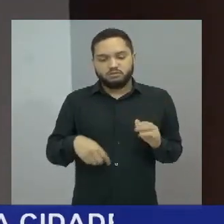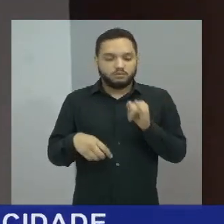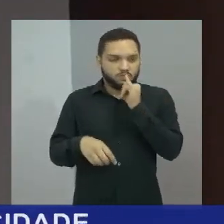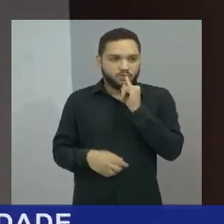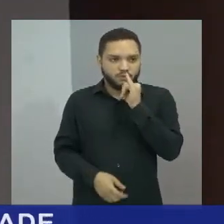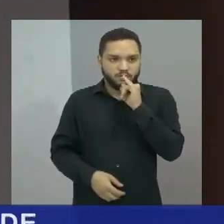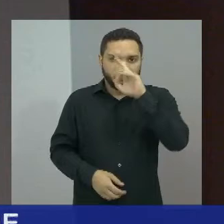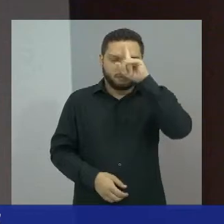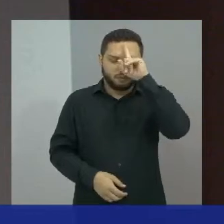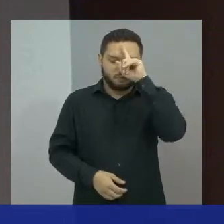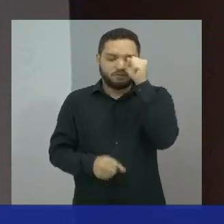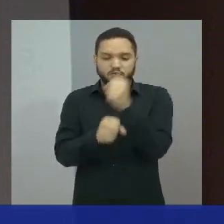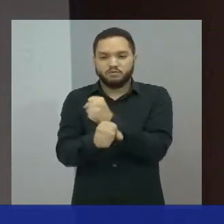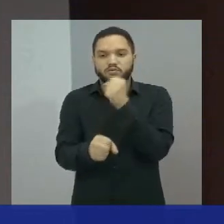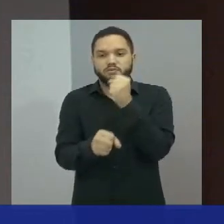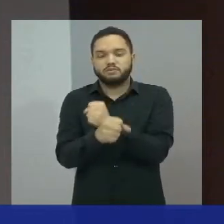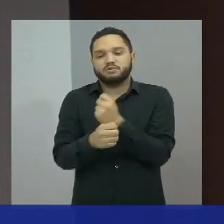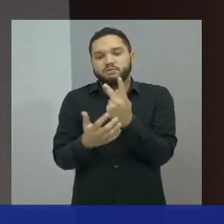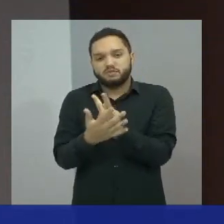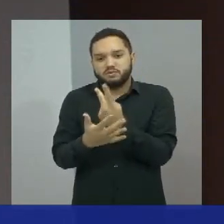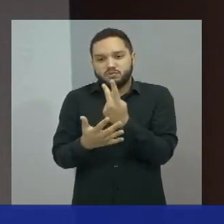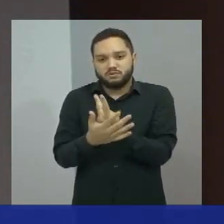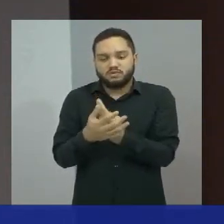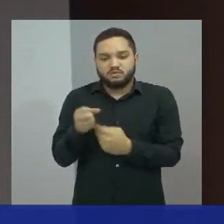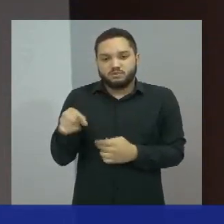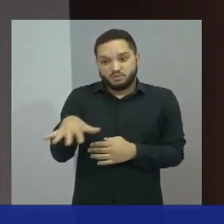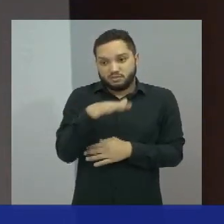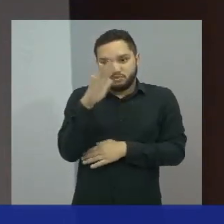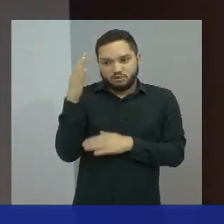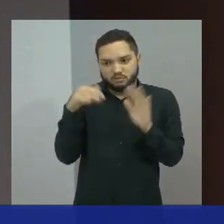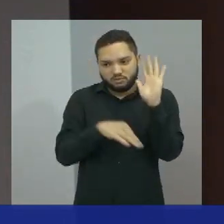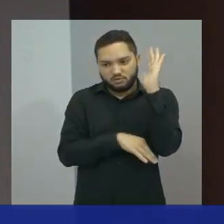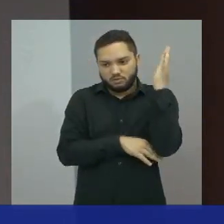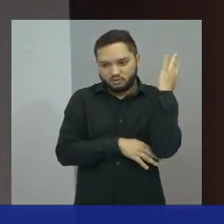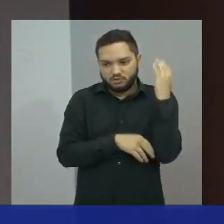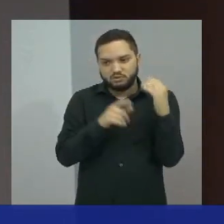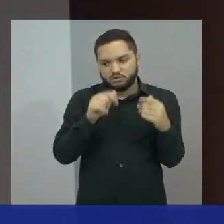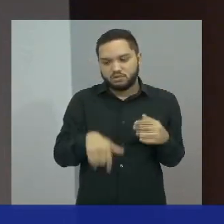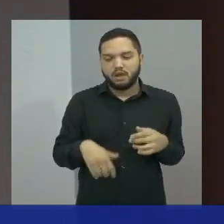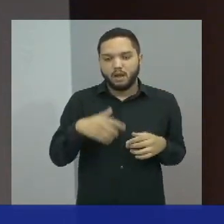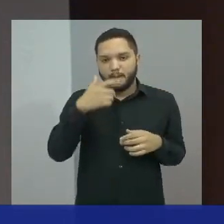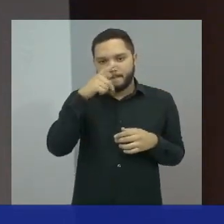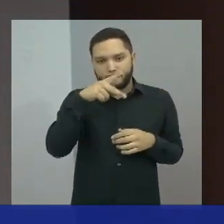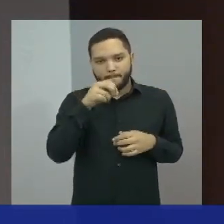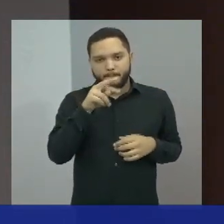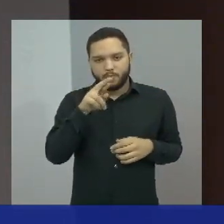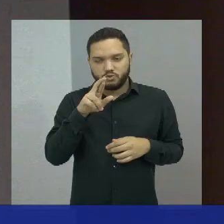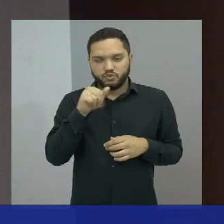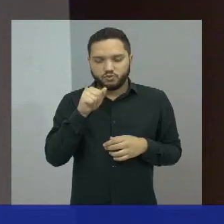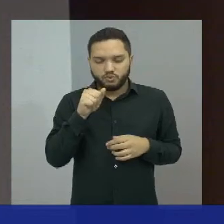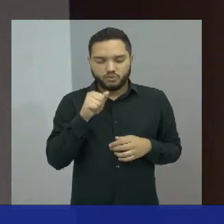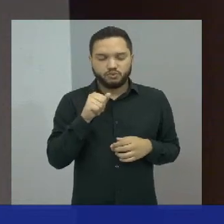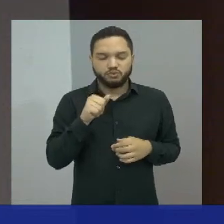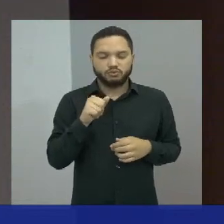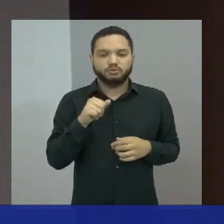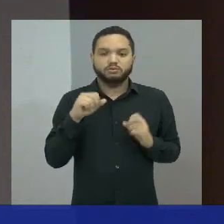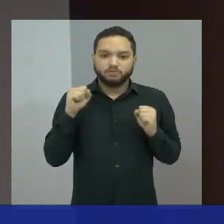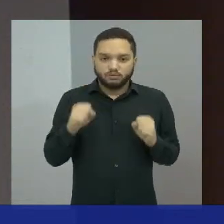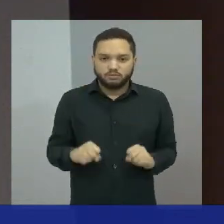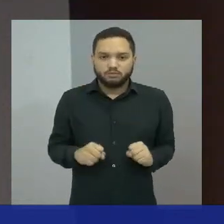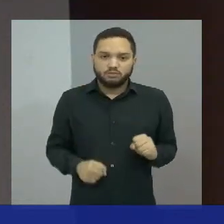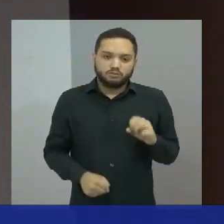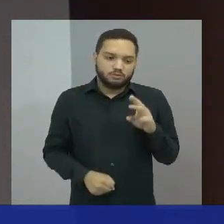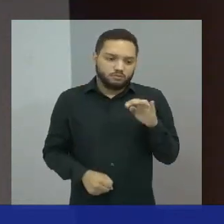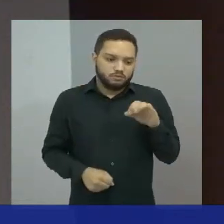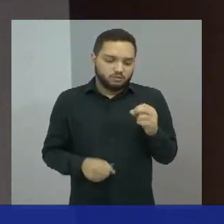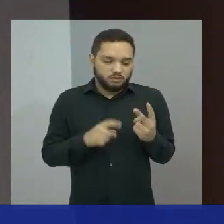de uma construção irregular, se não for em área ambiental, será uma infração de posturas. Essa infração de posturas, ela pode ser média,